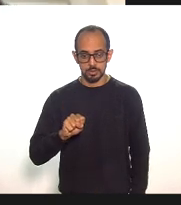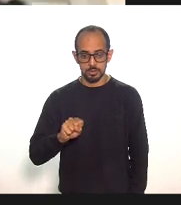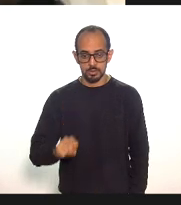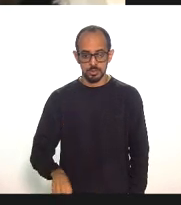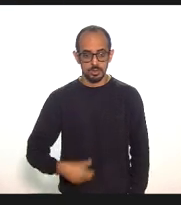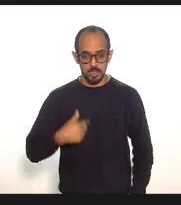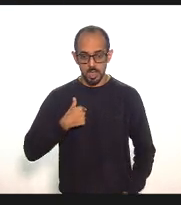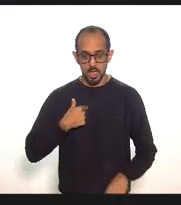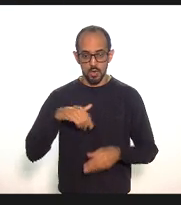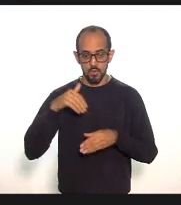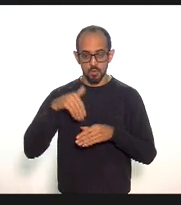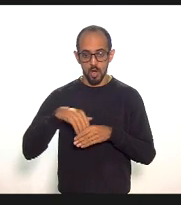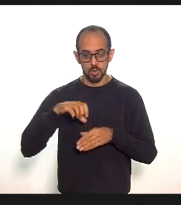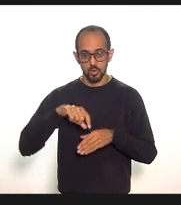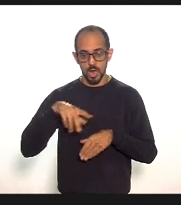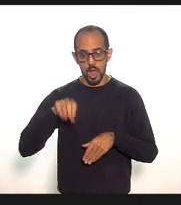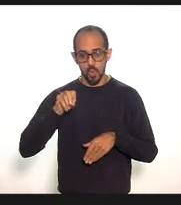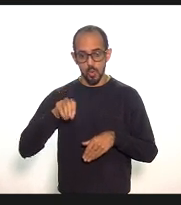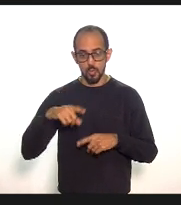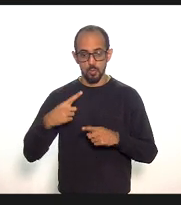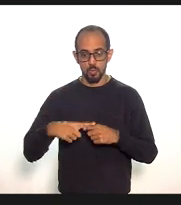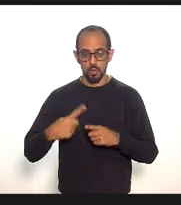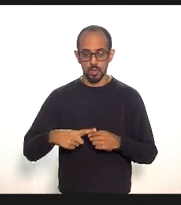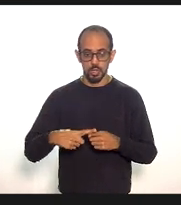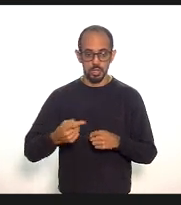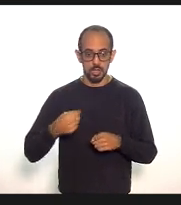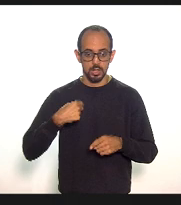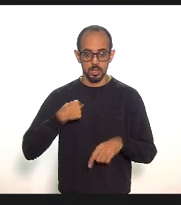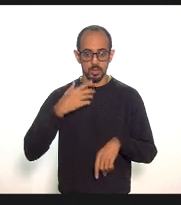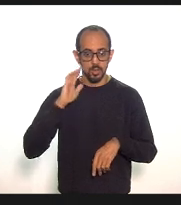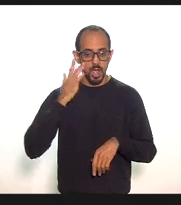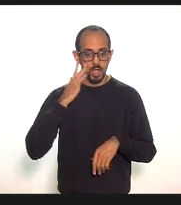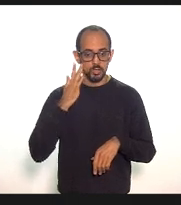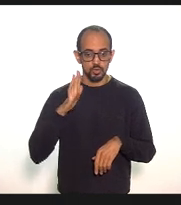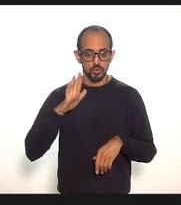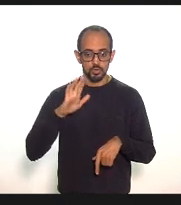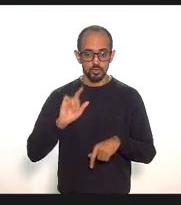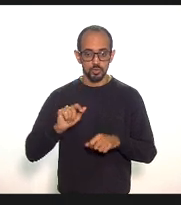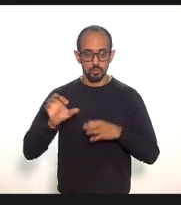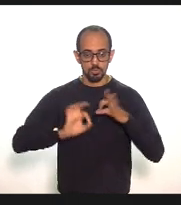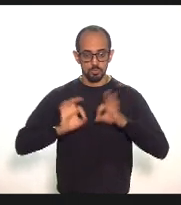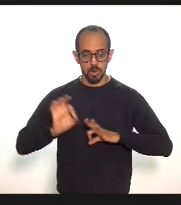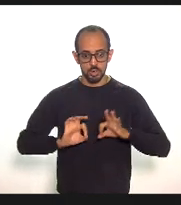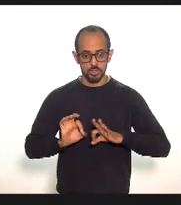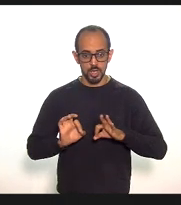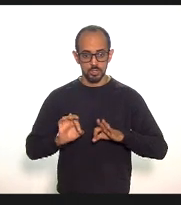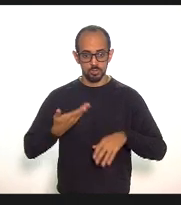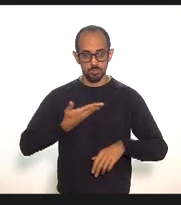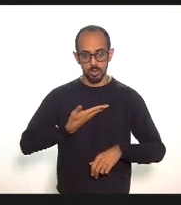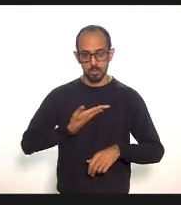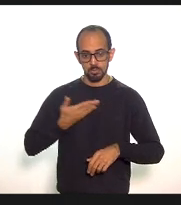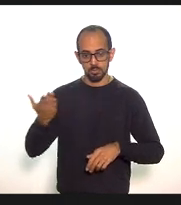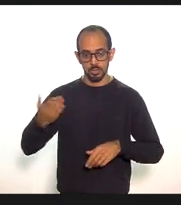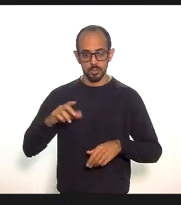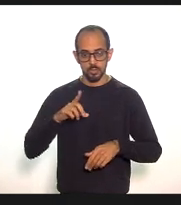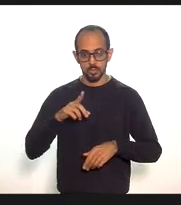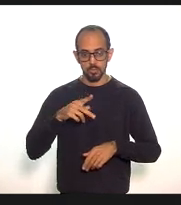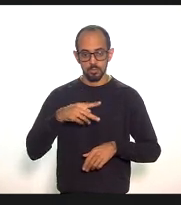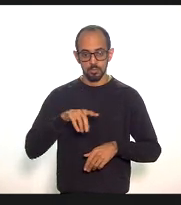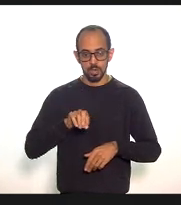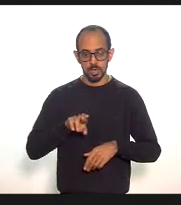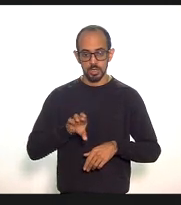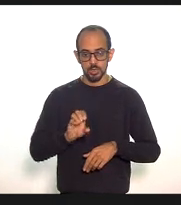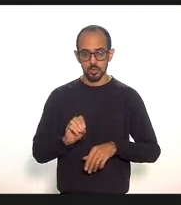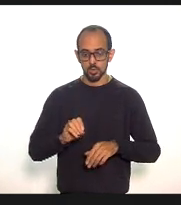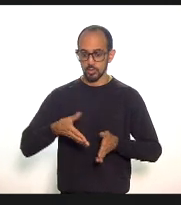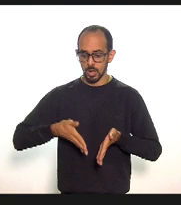Presidente, eu voto não, porque eu acho que o projeto do amigo Pedro Ricardo tomou um caminho que nem é o